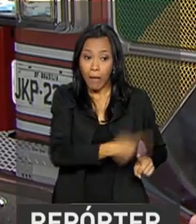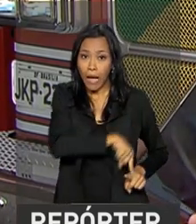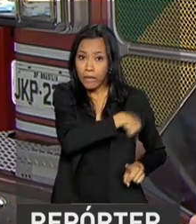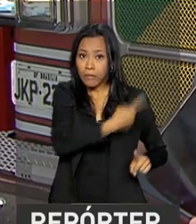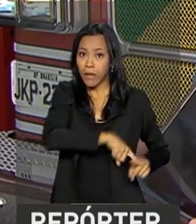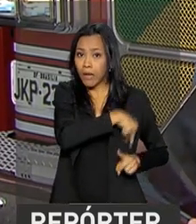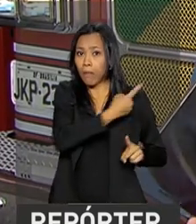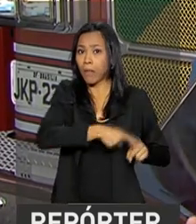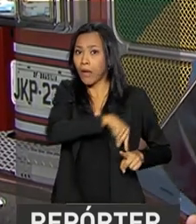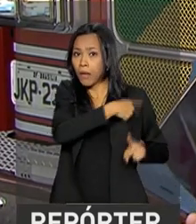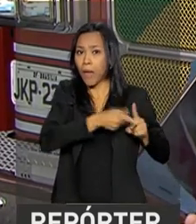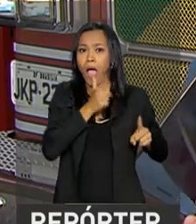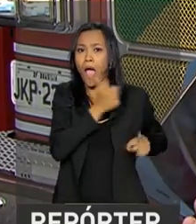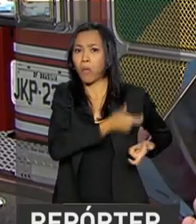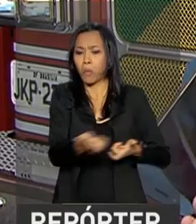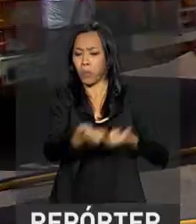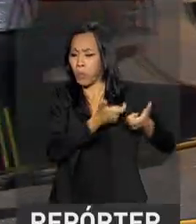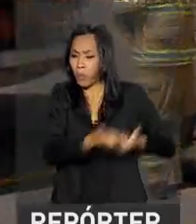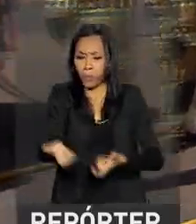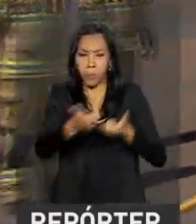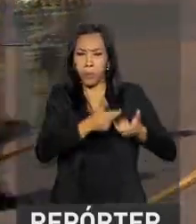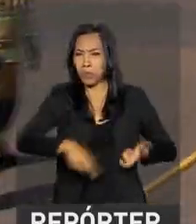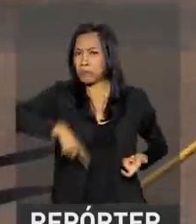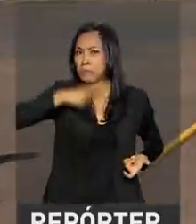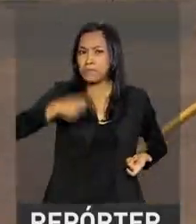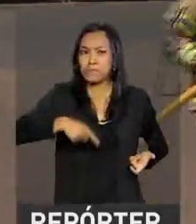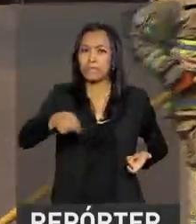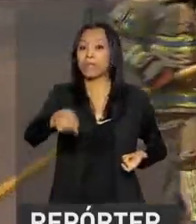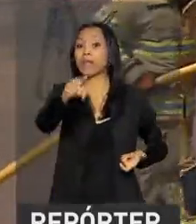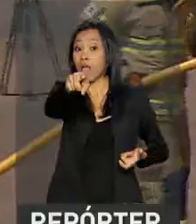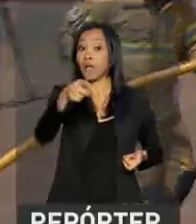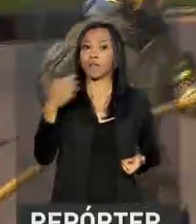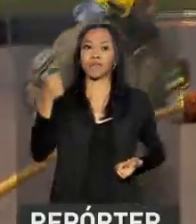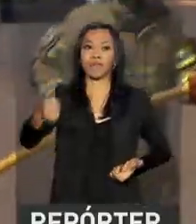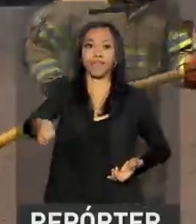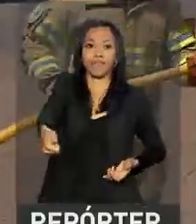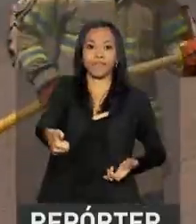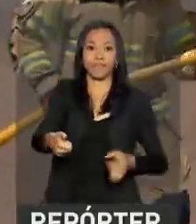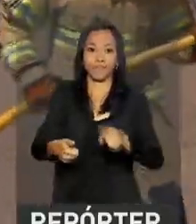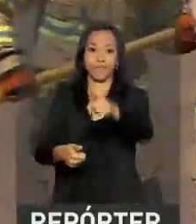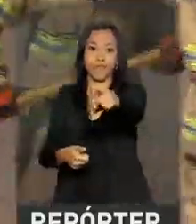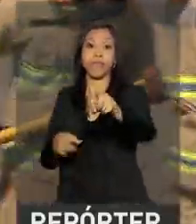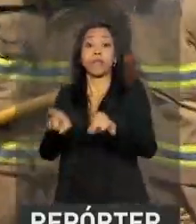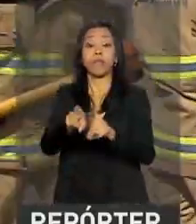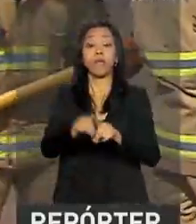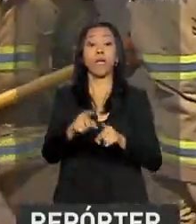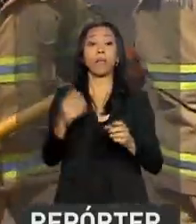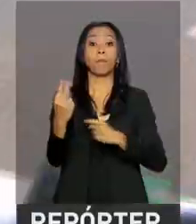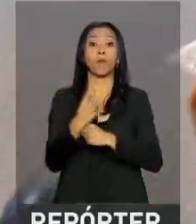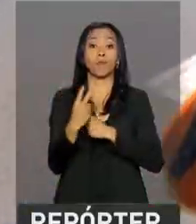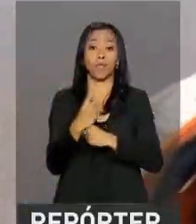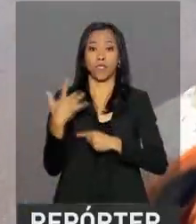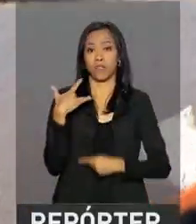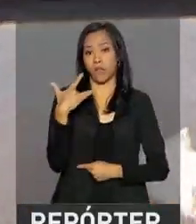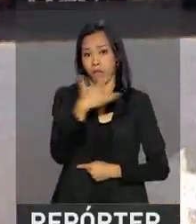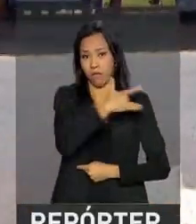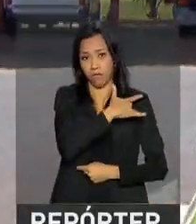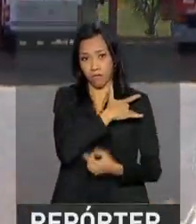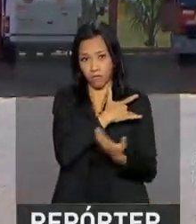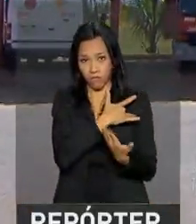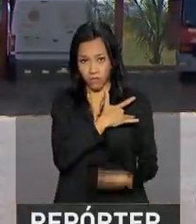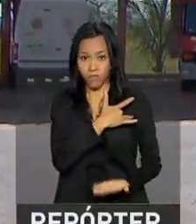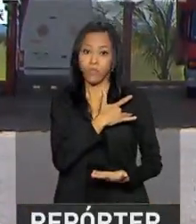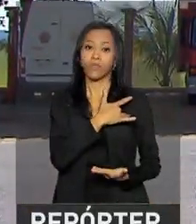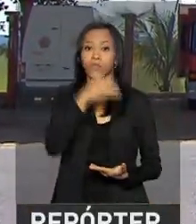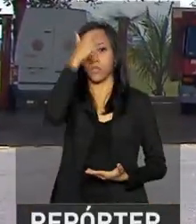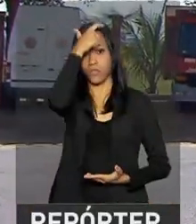combater incêndio, né? Ela permite que promova uma maior segurança e saúde do bombeiro também que está fazendo o seu combate, porque ela faz com que o